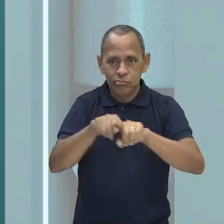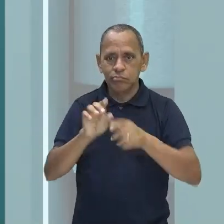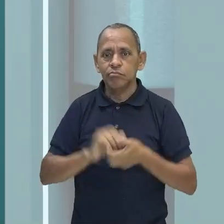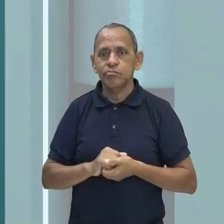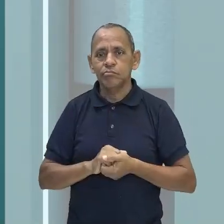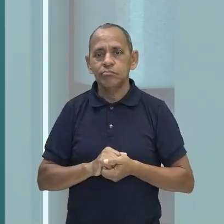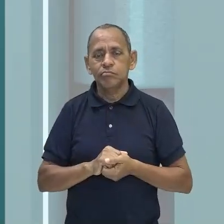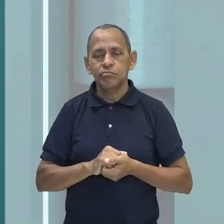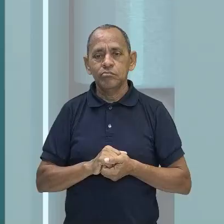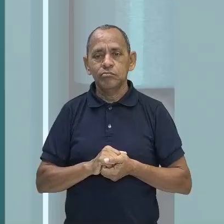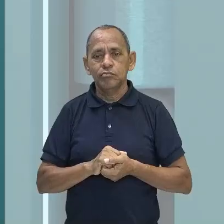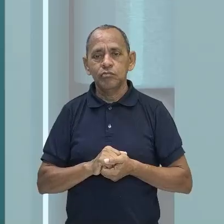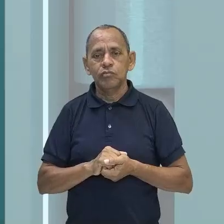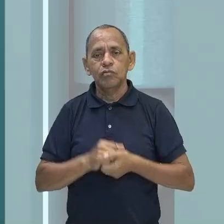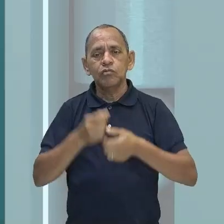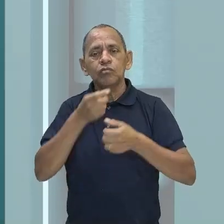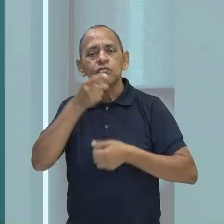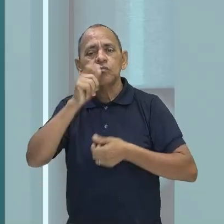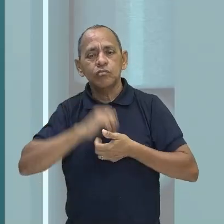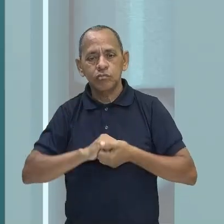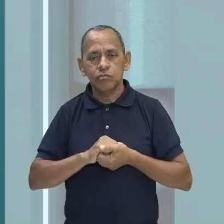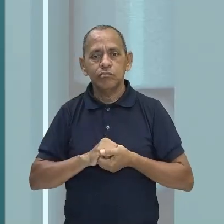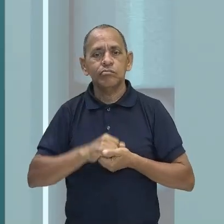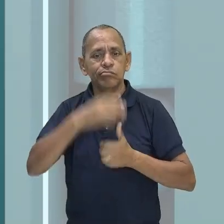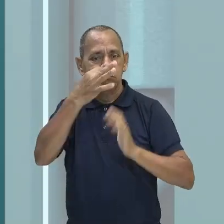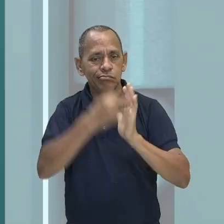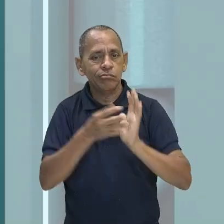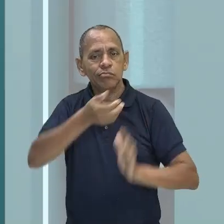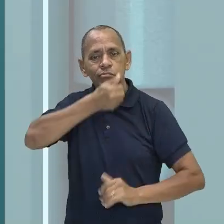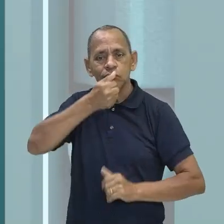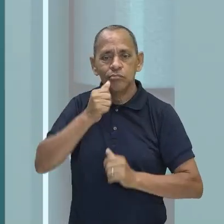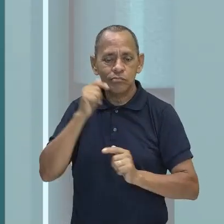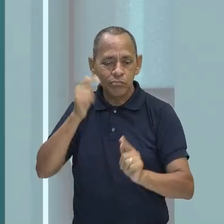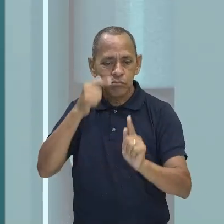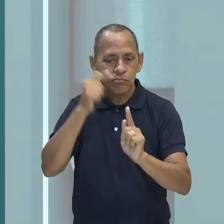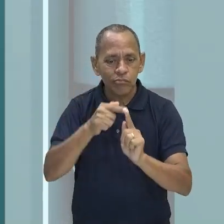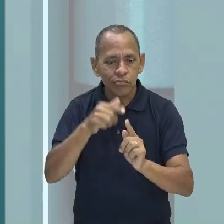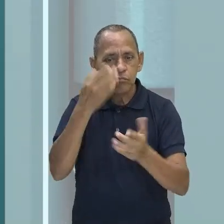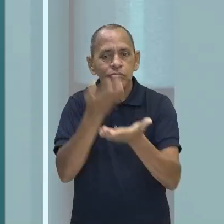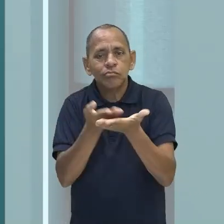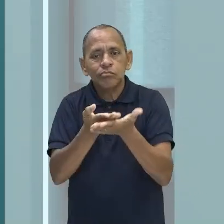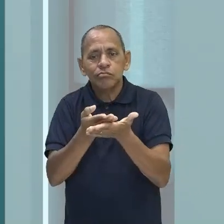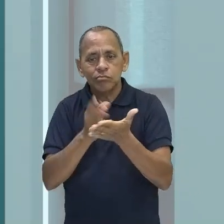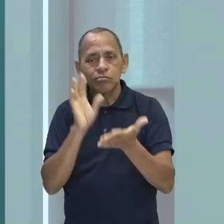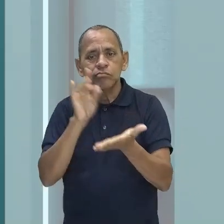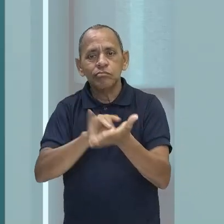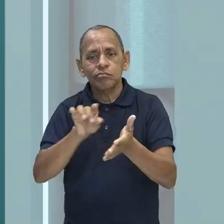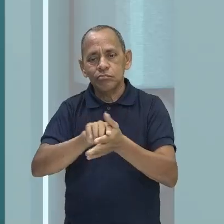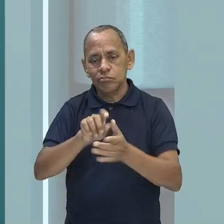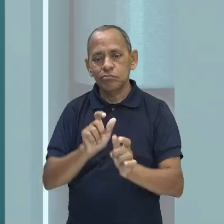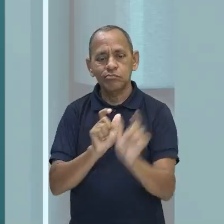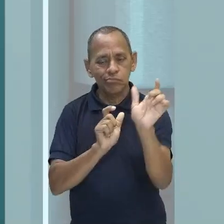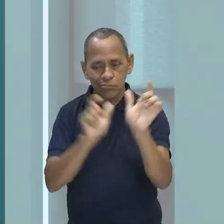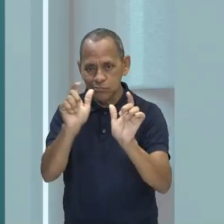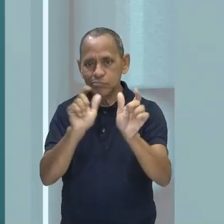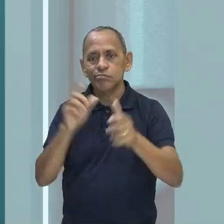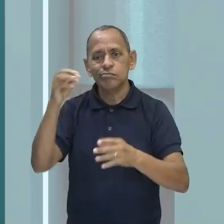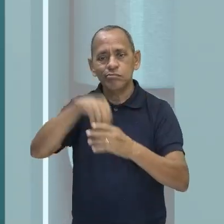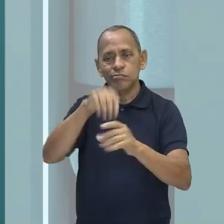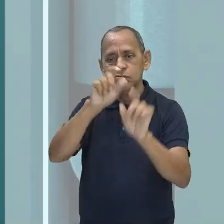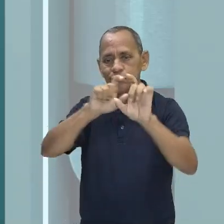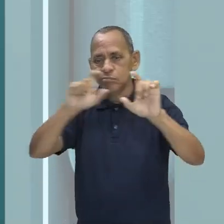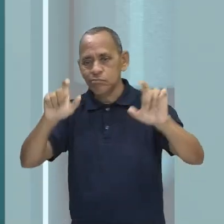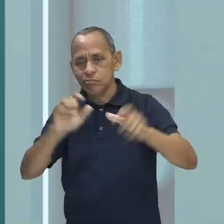texto muito mais rico, certo? É uma das finalidades da gente estudar exatamente esses termos da oração, tanto